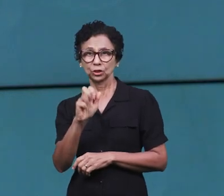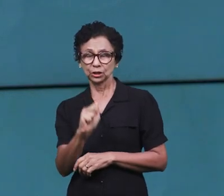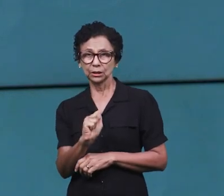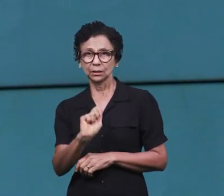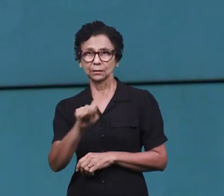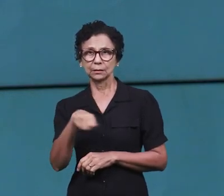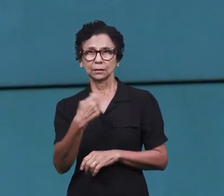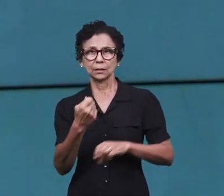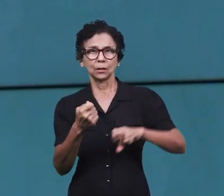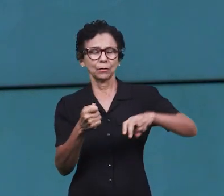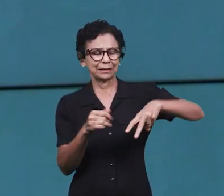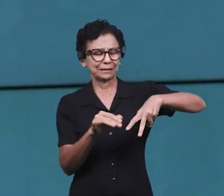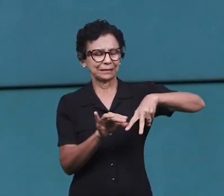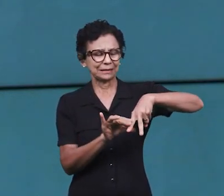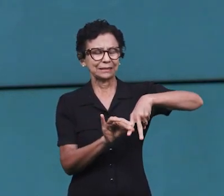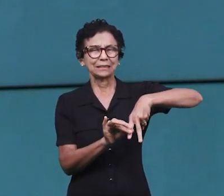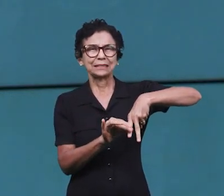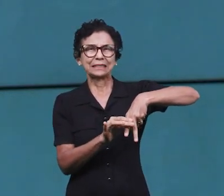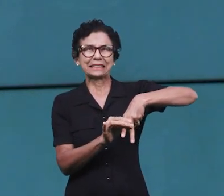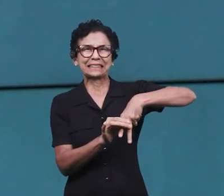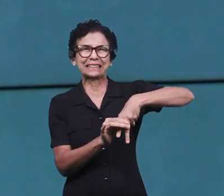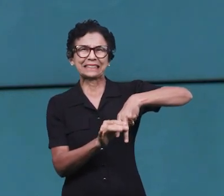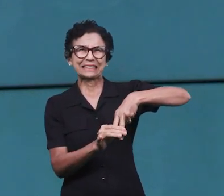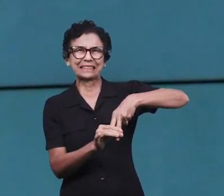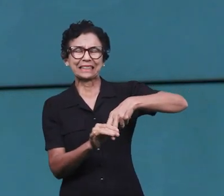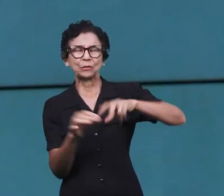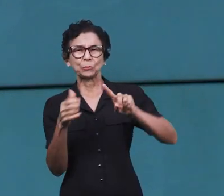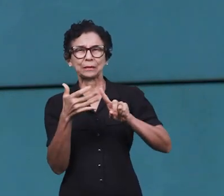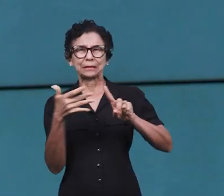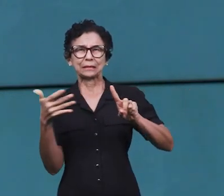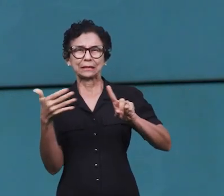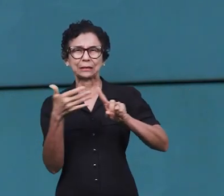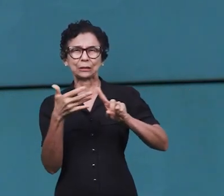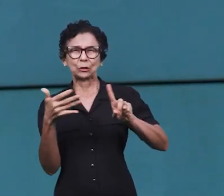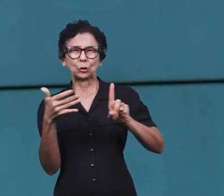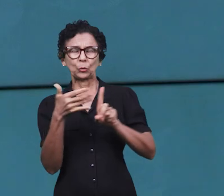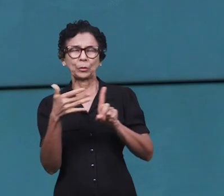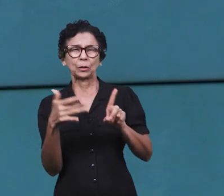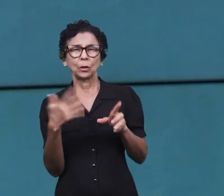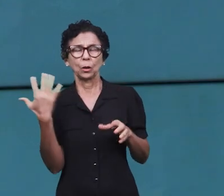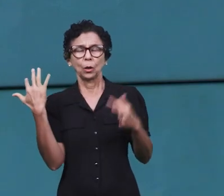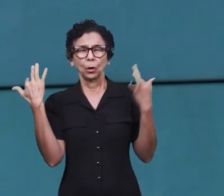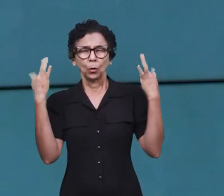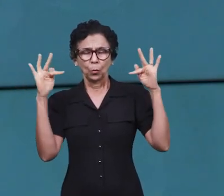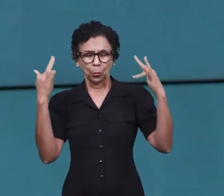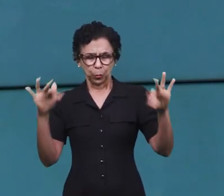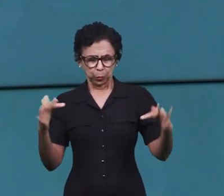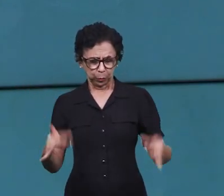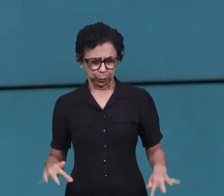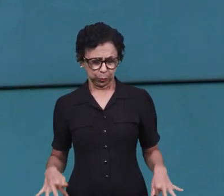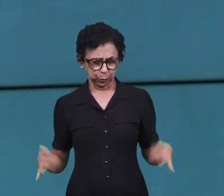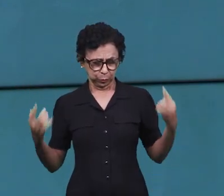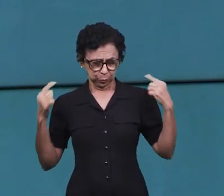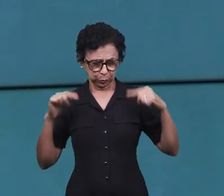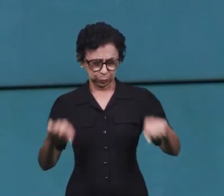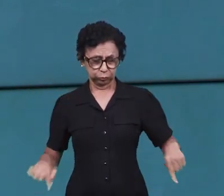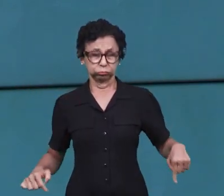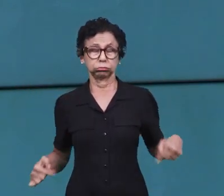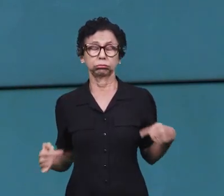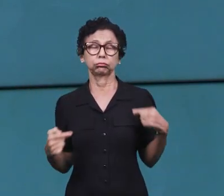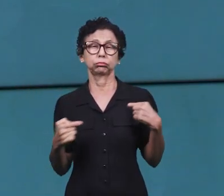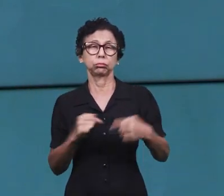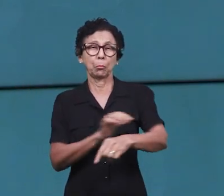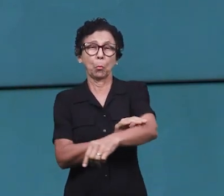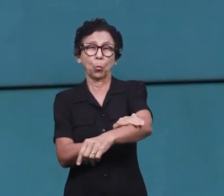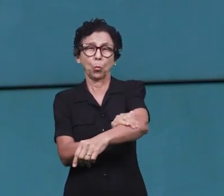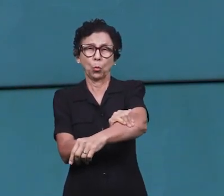A fibromialgia, ela é uma síndrome clínica que se manifesta com dor no corpo inteiro, principalmente na